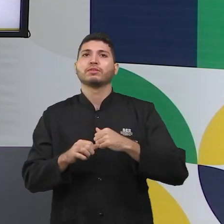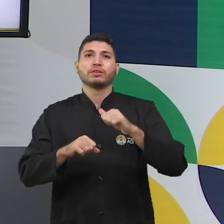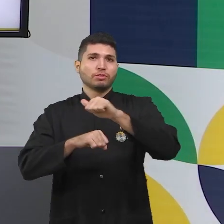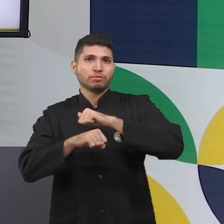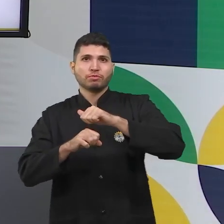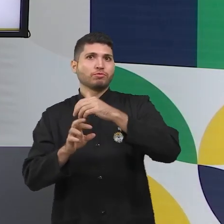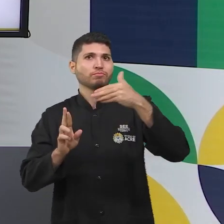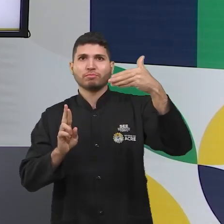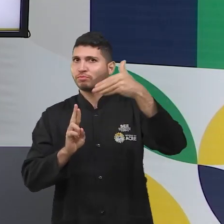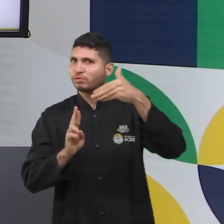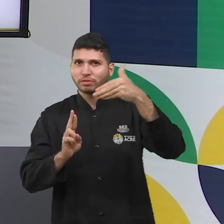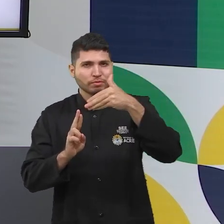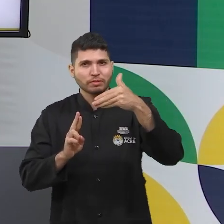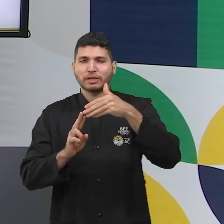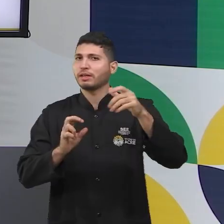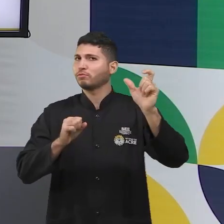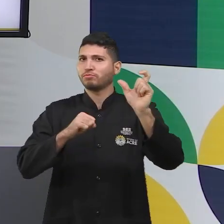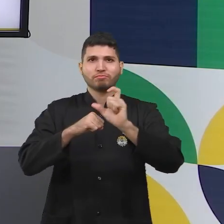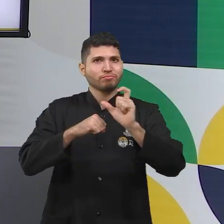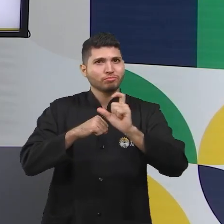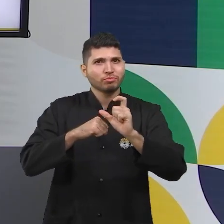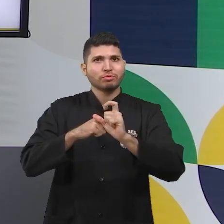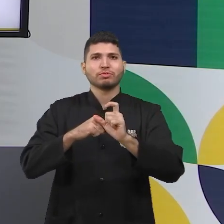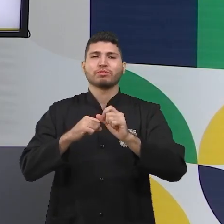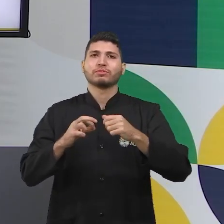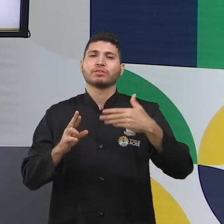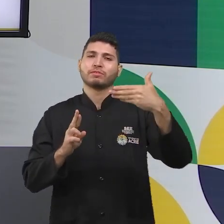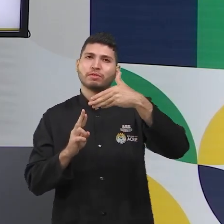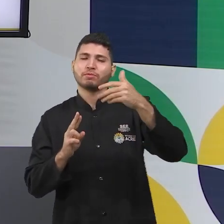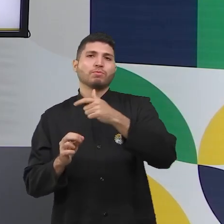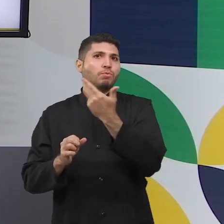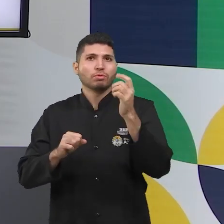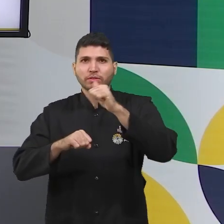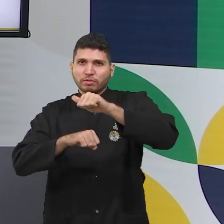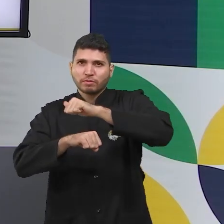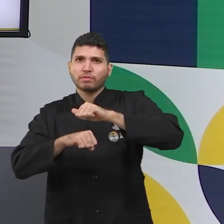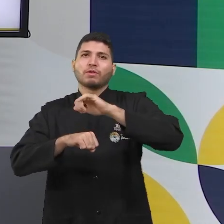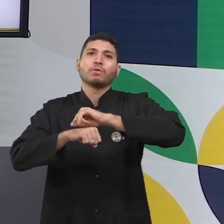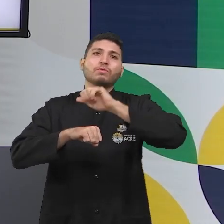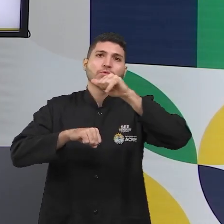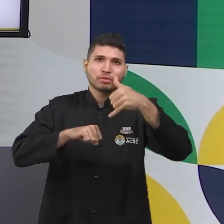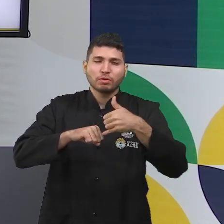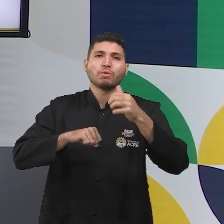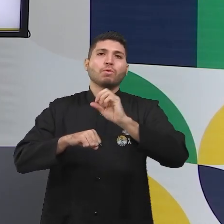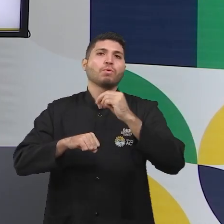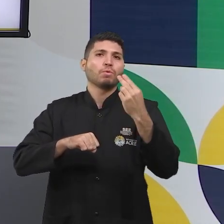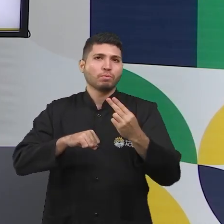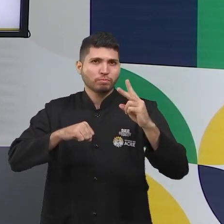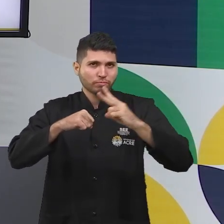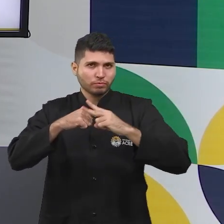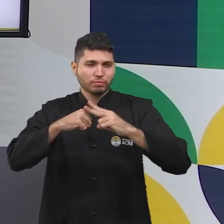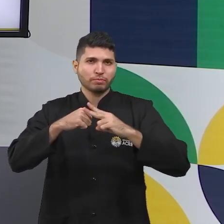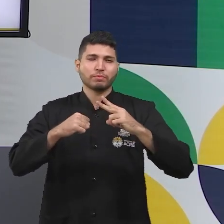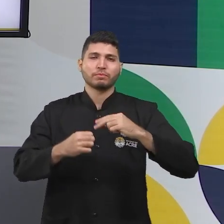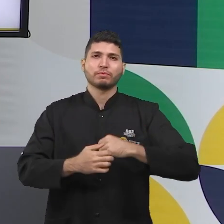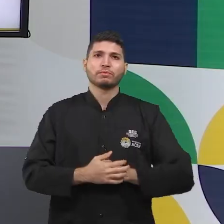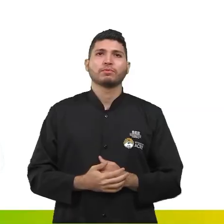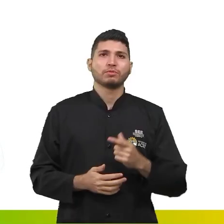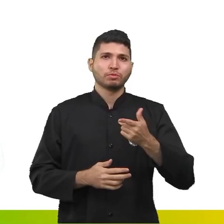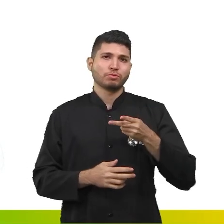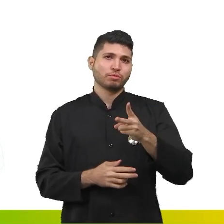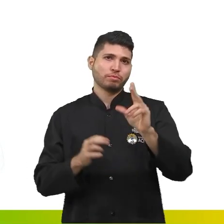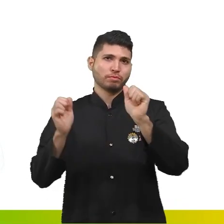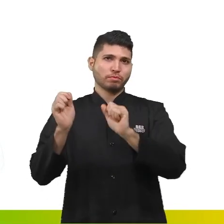a substantivo, a nome, ele se refere a um outro advérbio, a um adjetivo ou a um verbo. Vamos continuar aqui, slide na